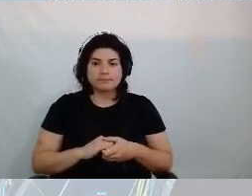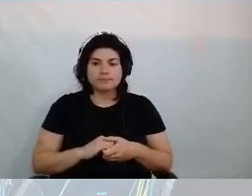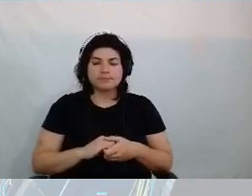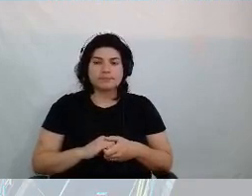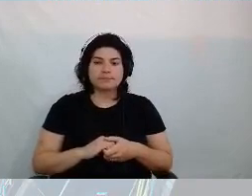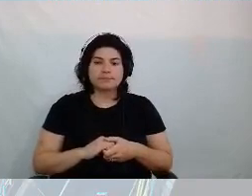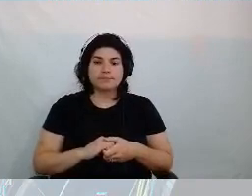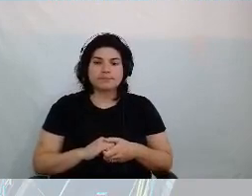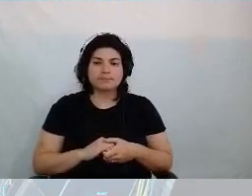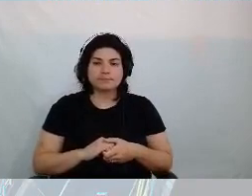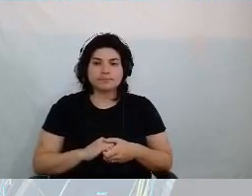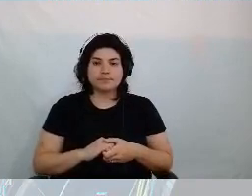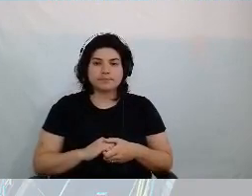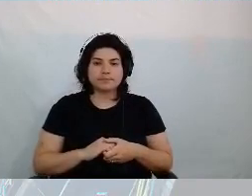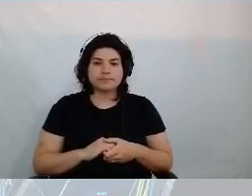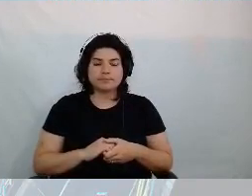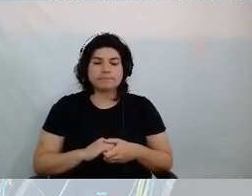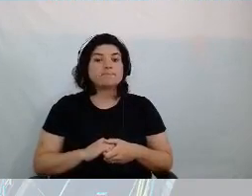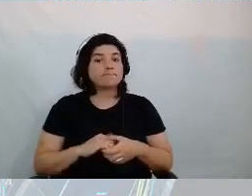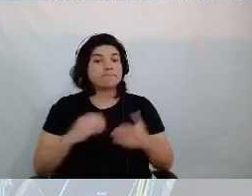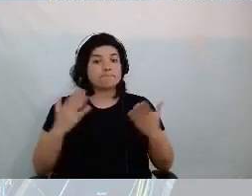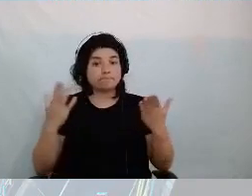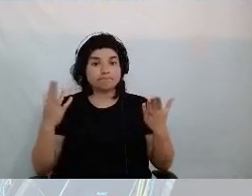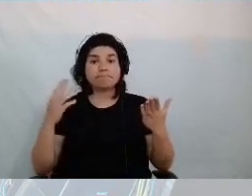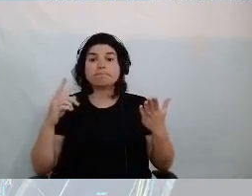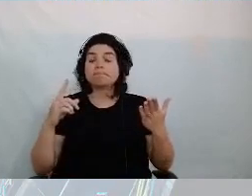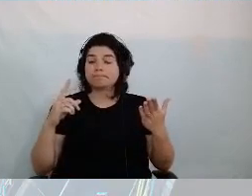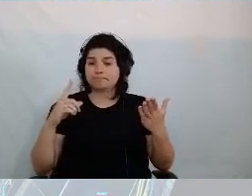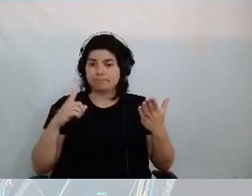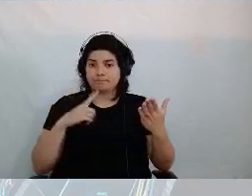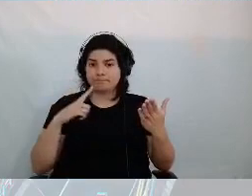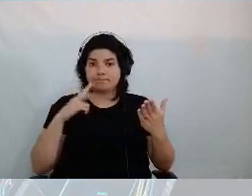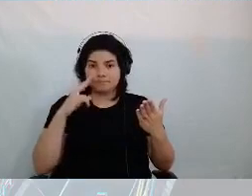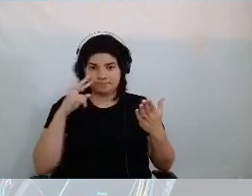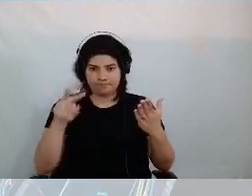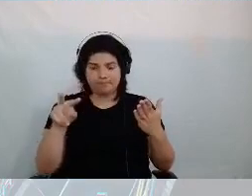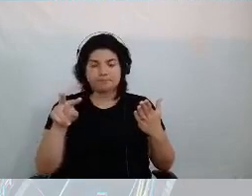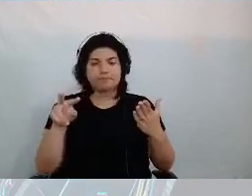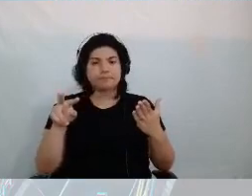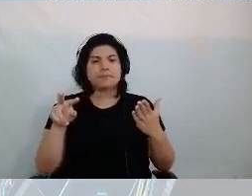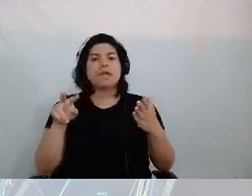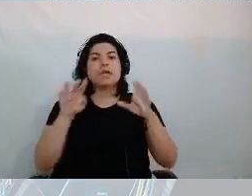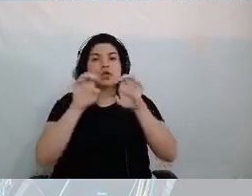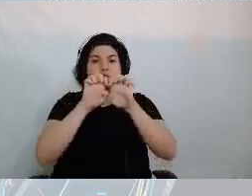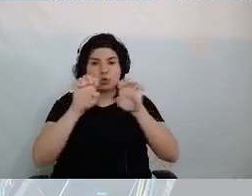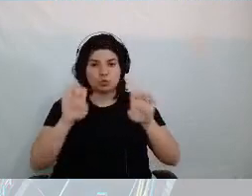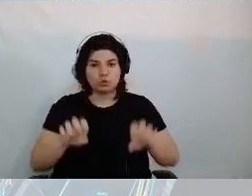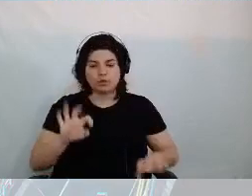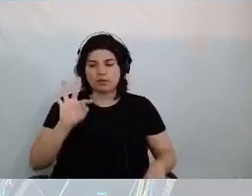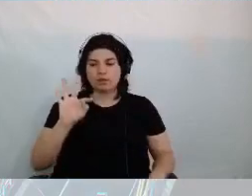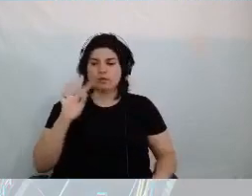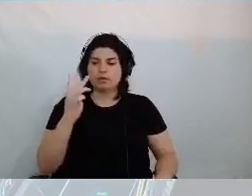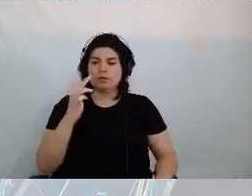Boa. Então, ó, quando eu tenho aqui a estrutura de threads, e embaixo eu tenho